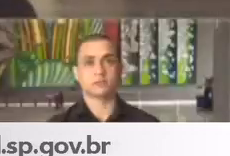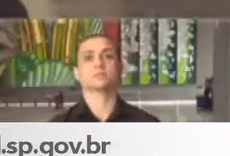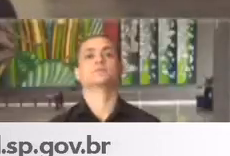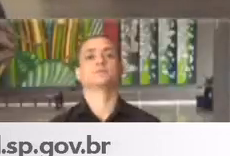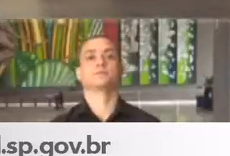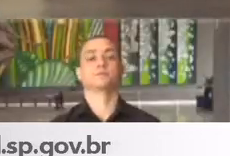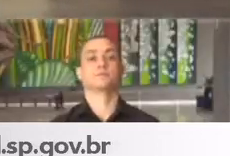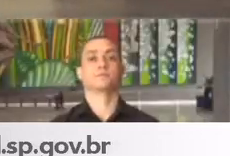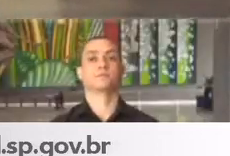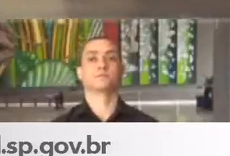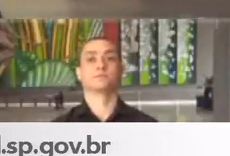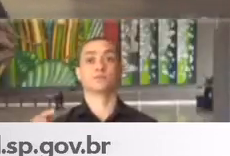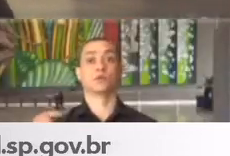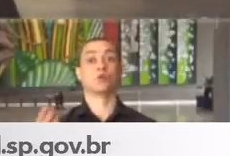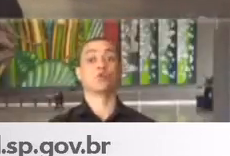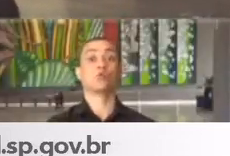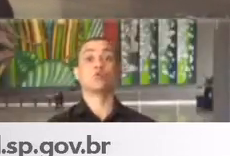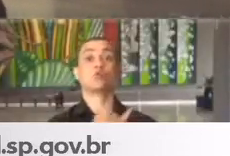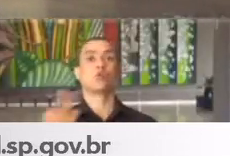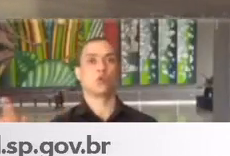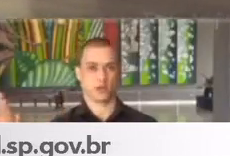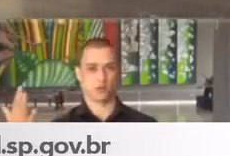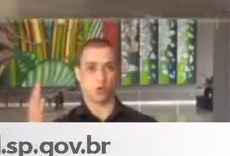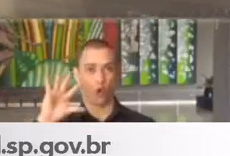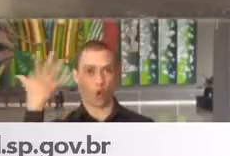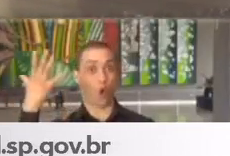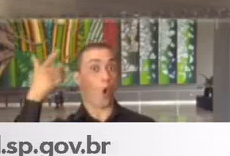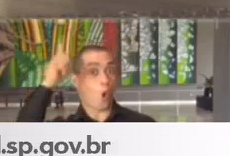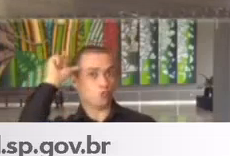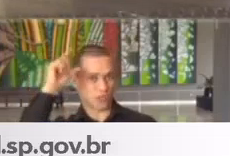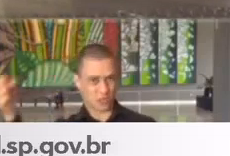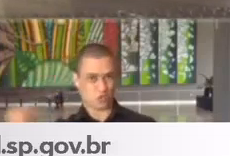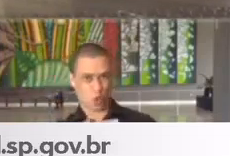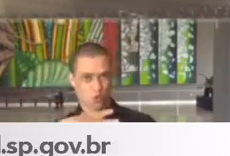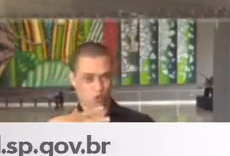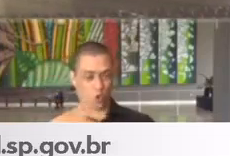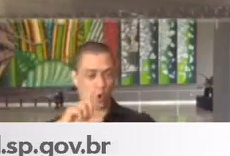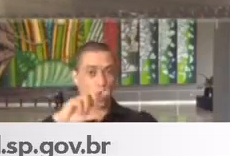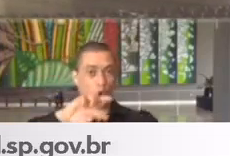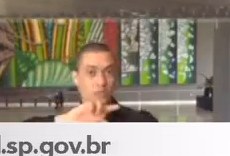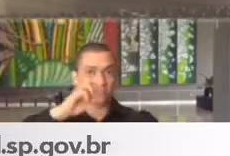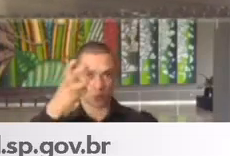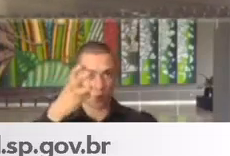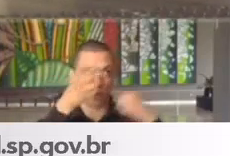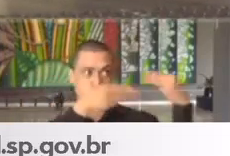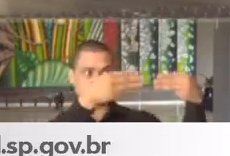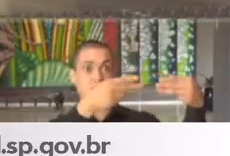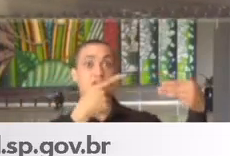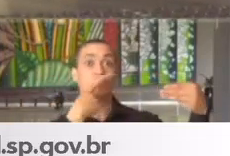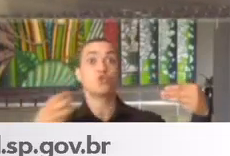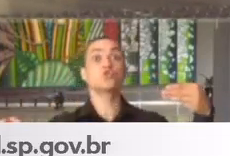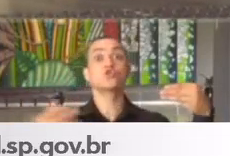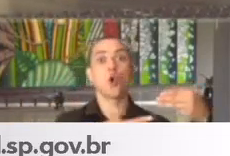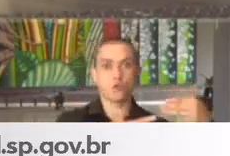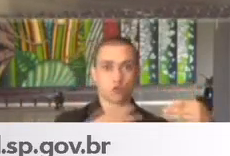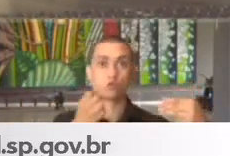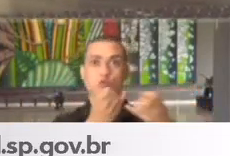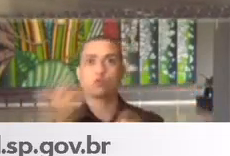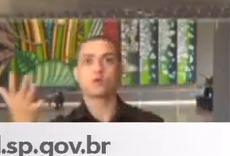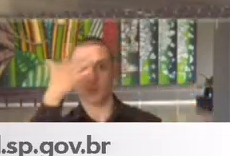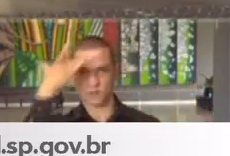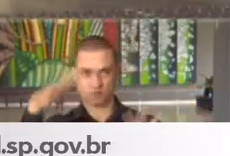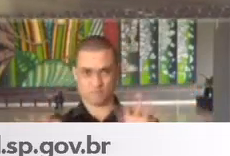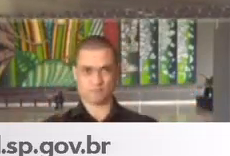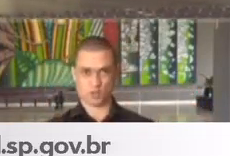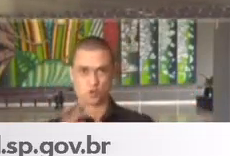O número de casos que foi estabelecido ontem, às 17 horas, pelo Ministério e divulgado,